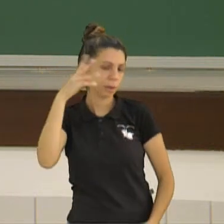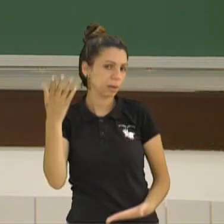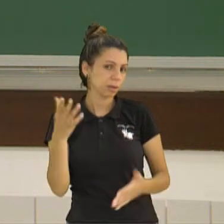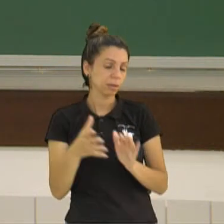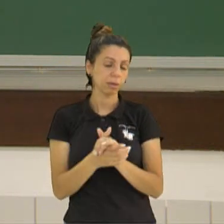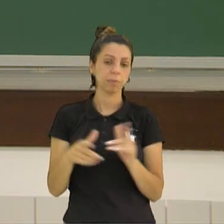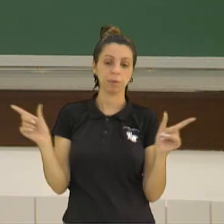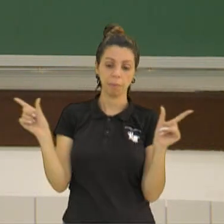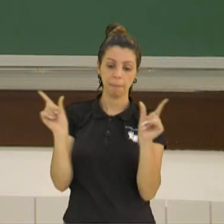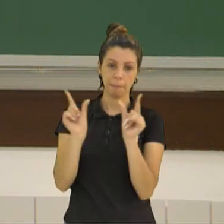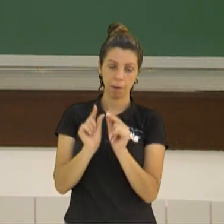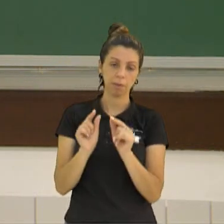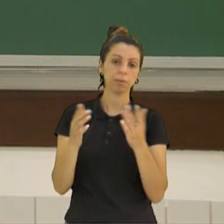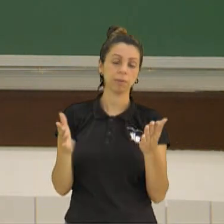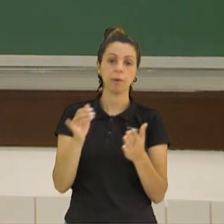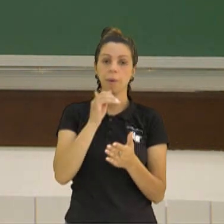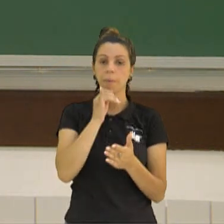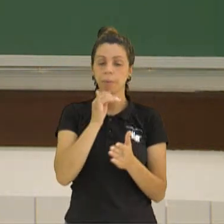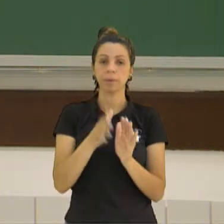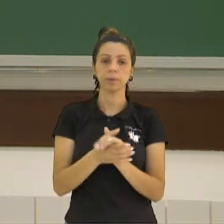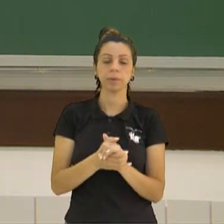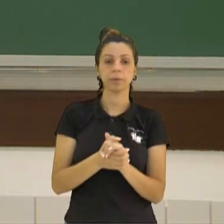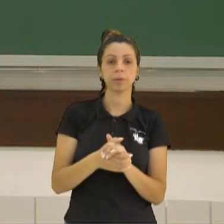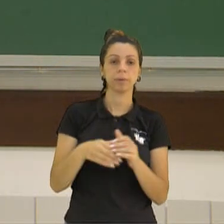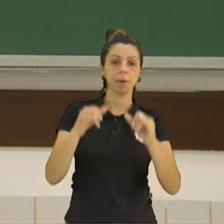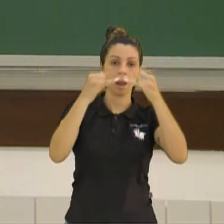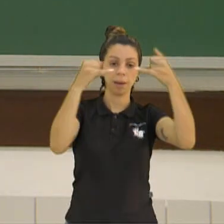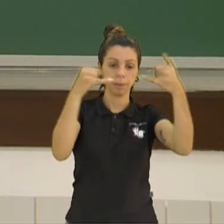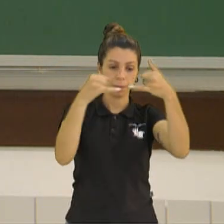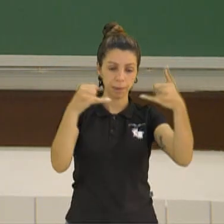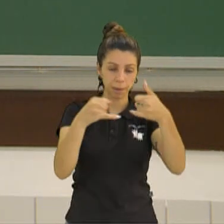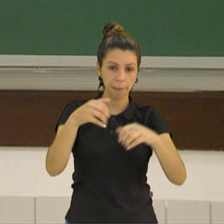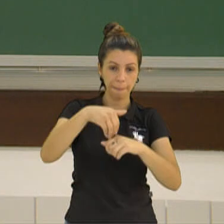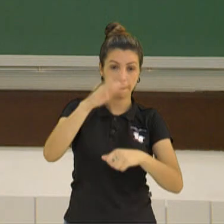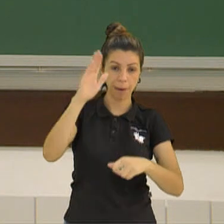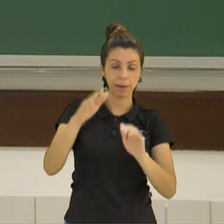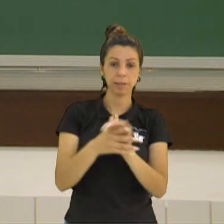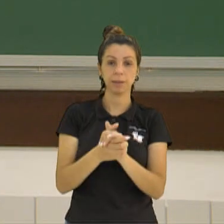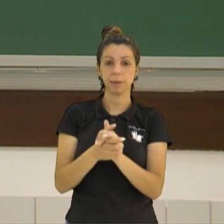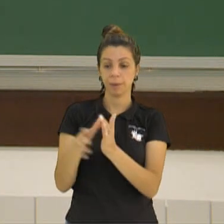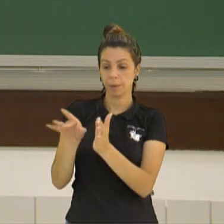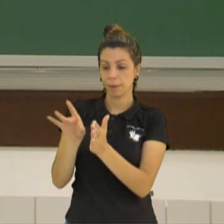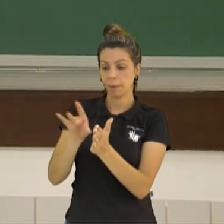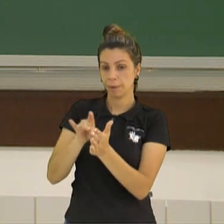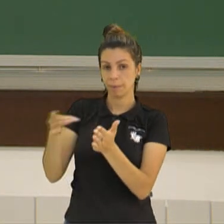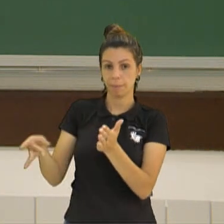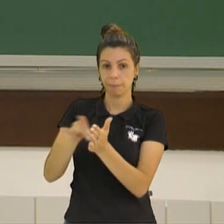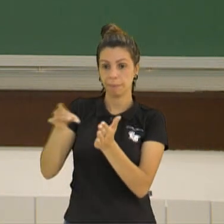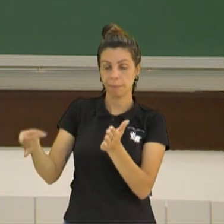Menos páginas. Porque de cada página vai acomodar mais história. Certo? Então, enquanto